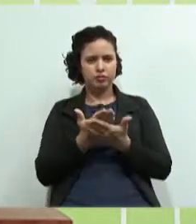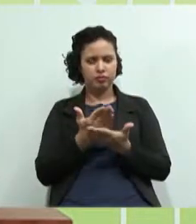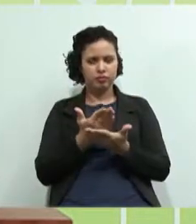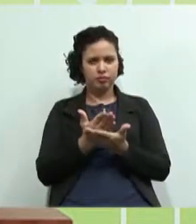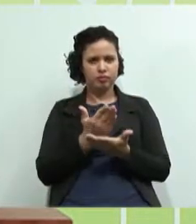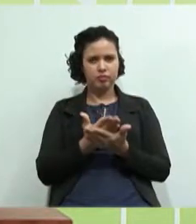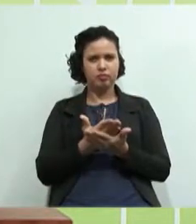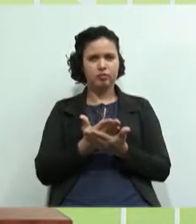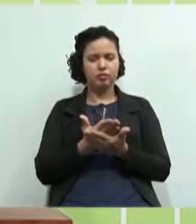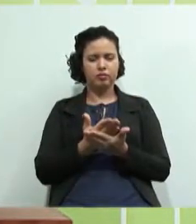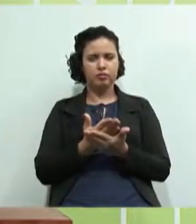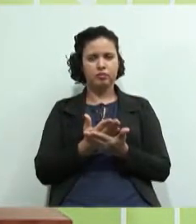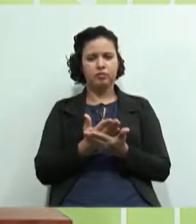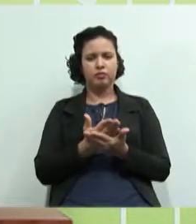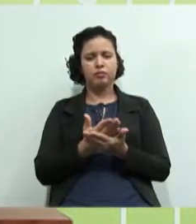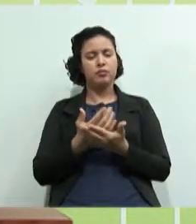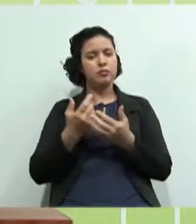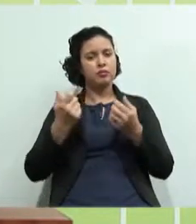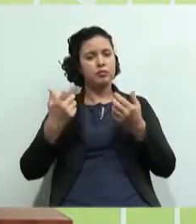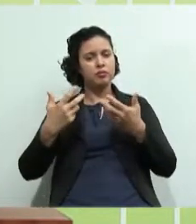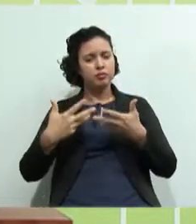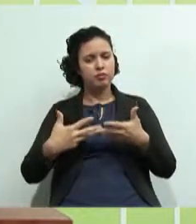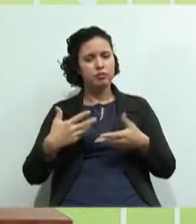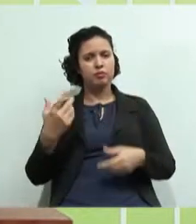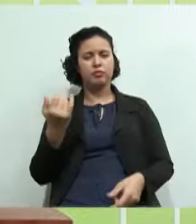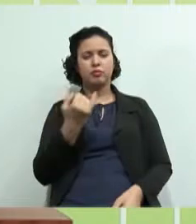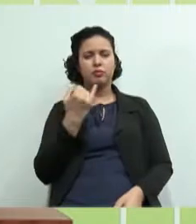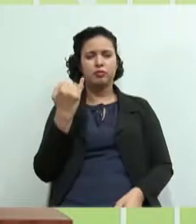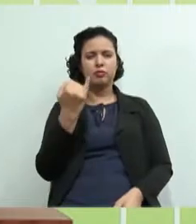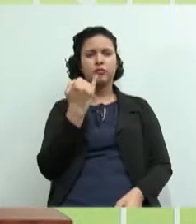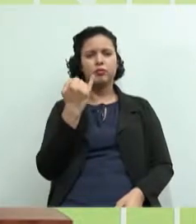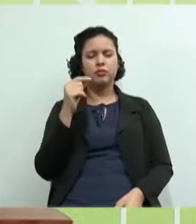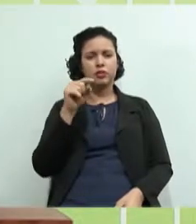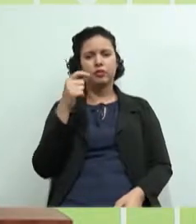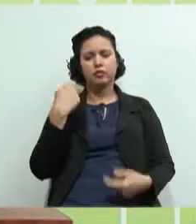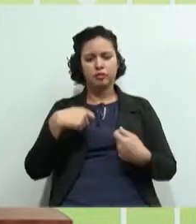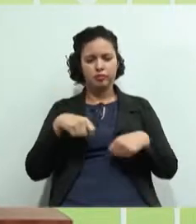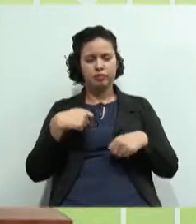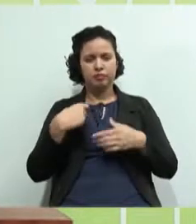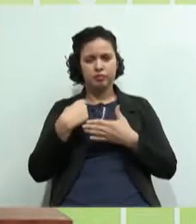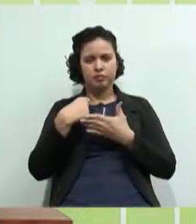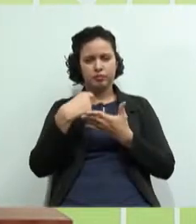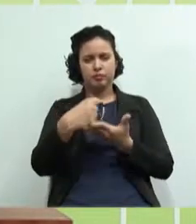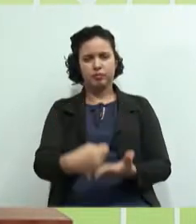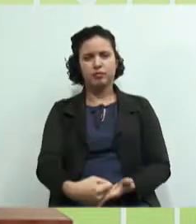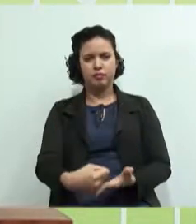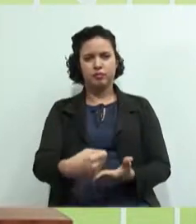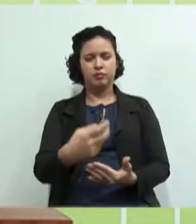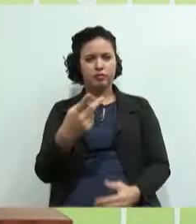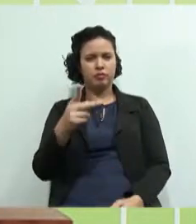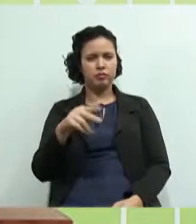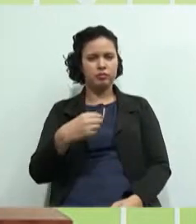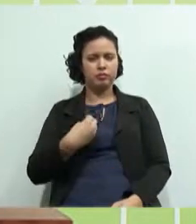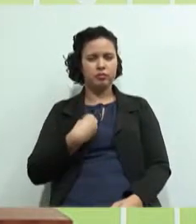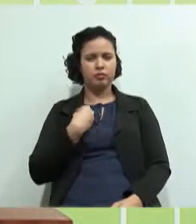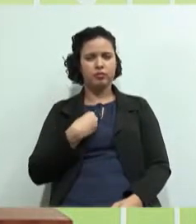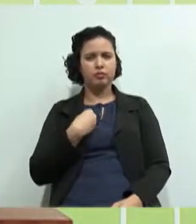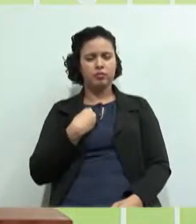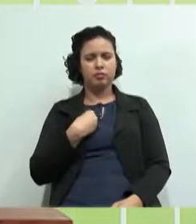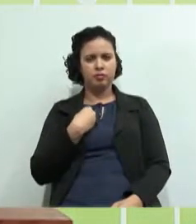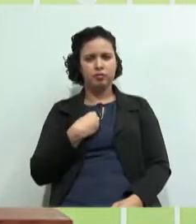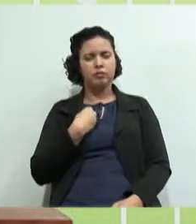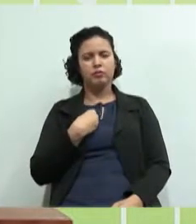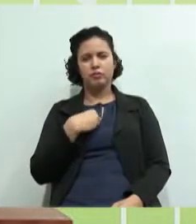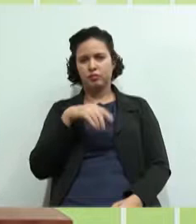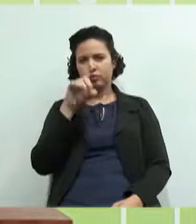verdade, e é claro, né, ele falou algo muito importante. Você precisa levar esses exemplos para a sua vida, tá? Para o